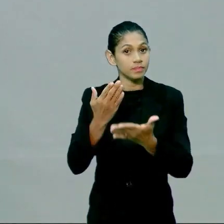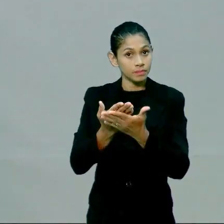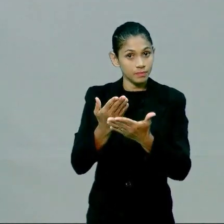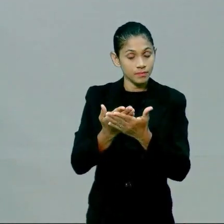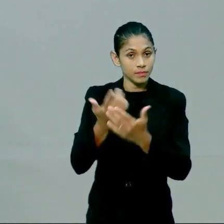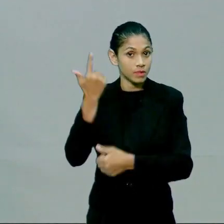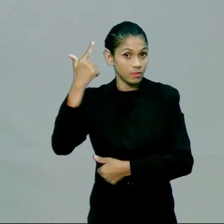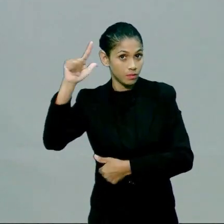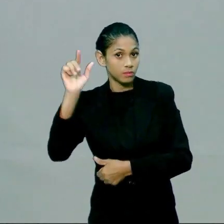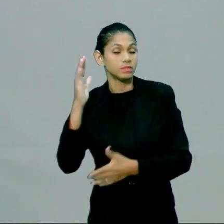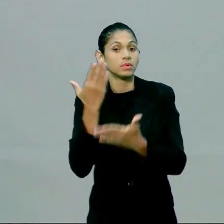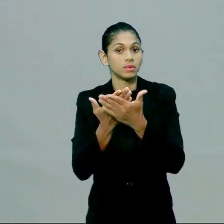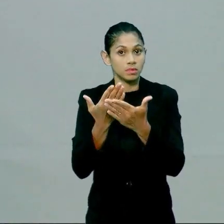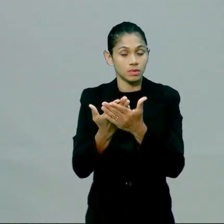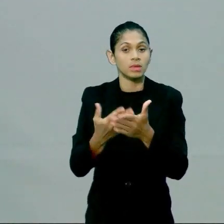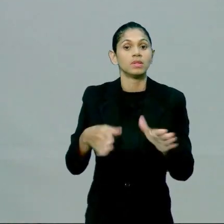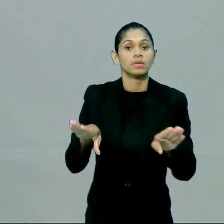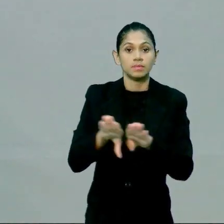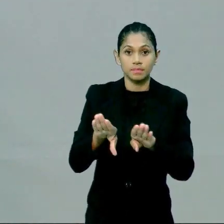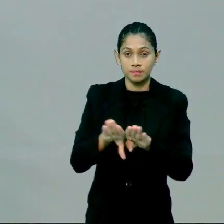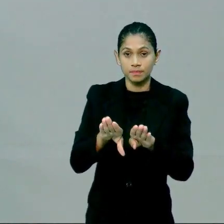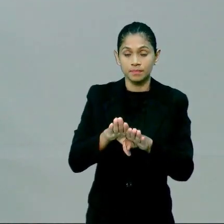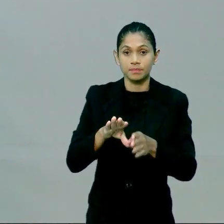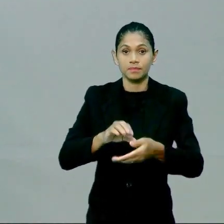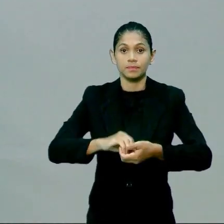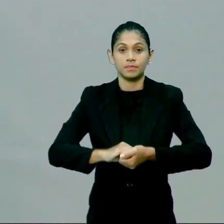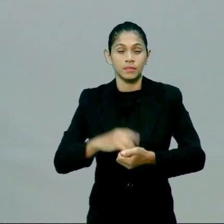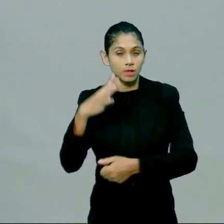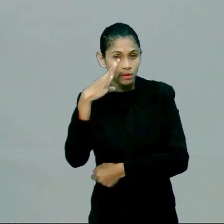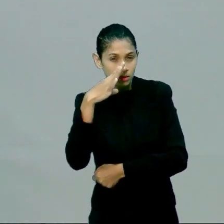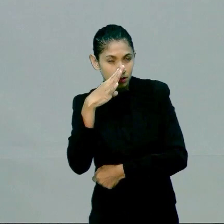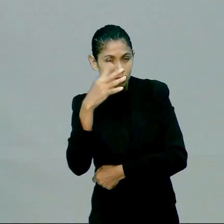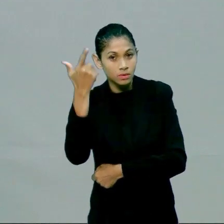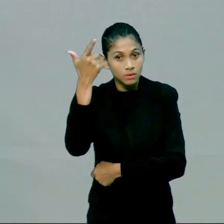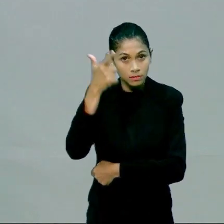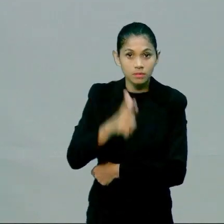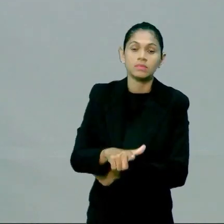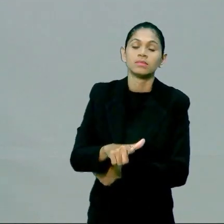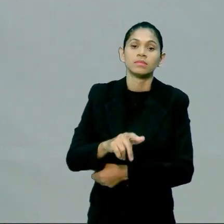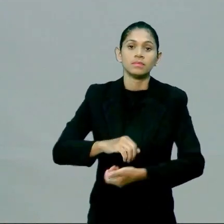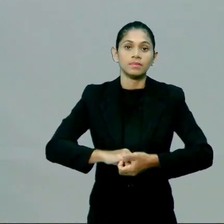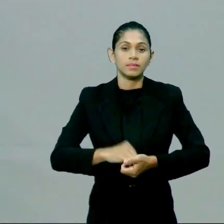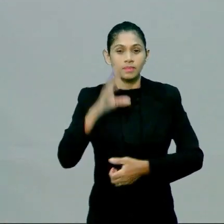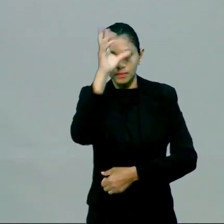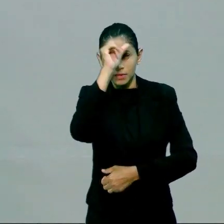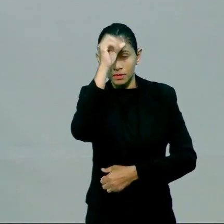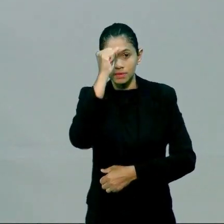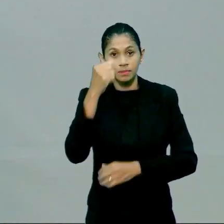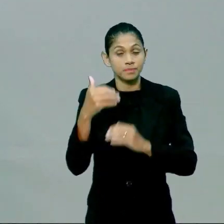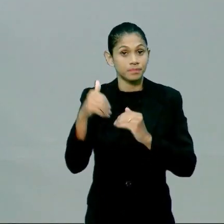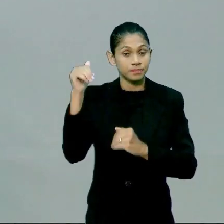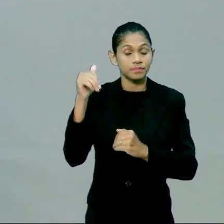e outras aulas, caso você deseje rever e aprender mais.